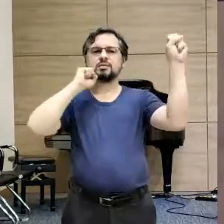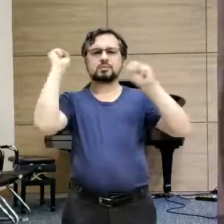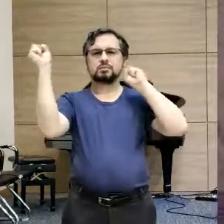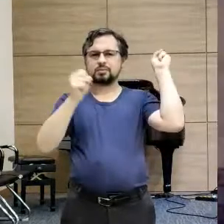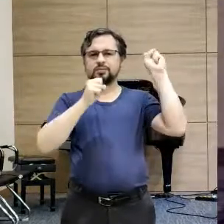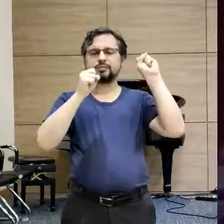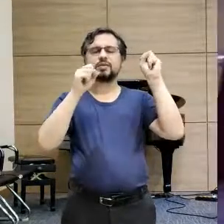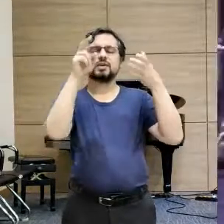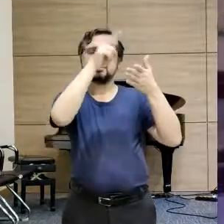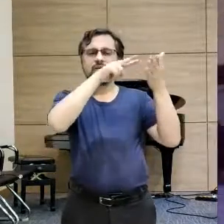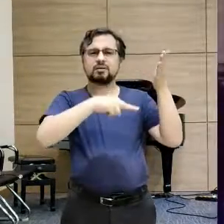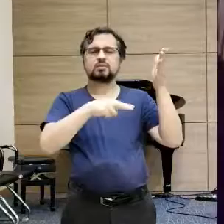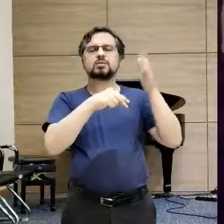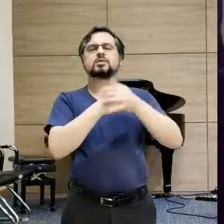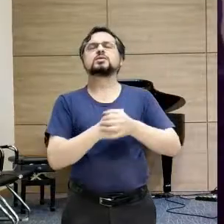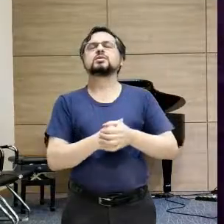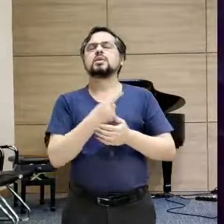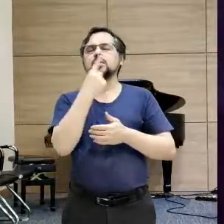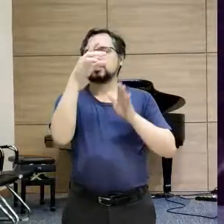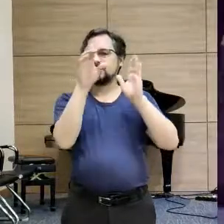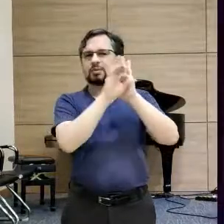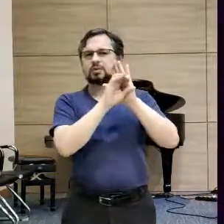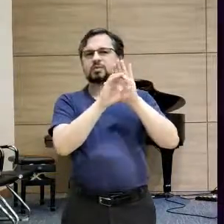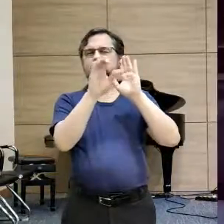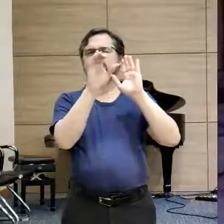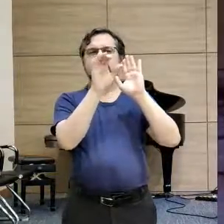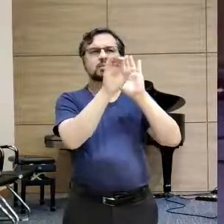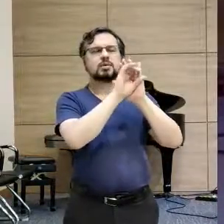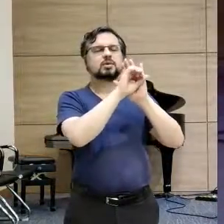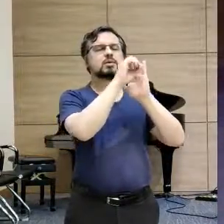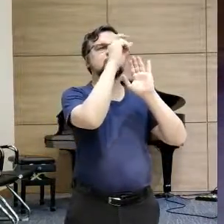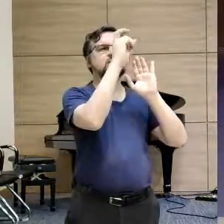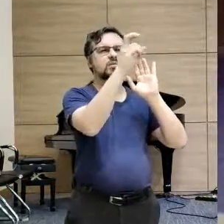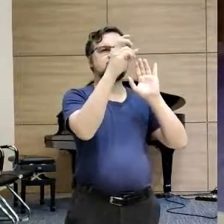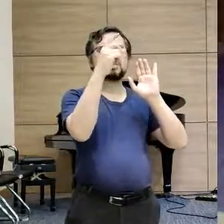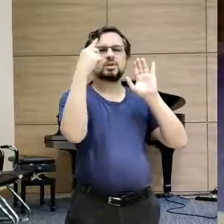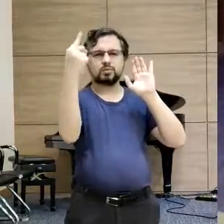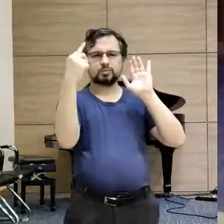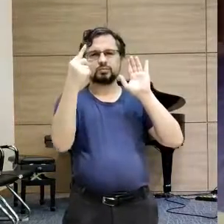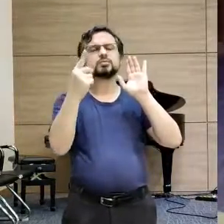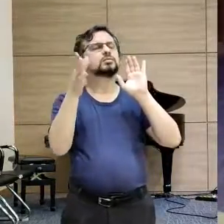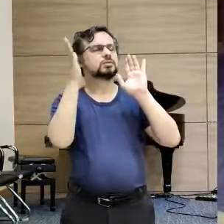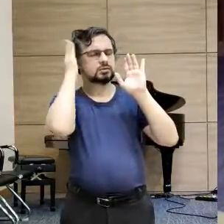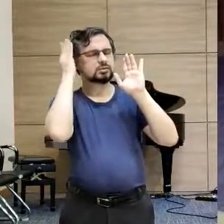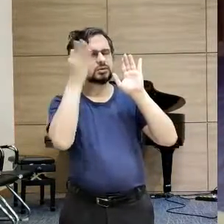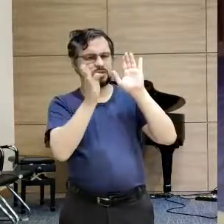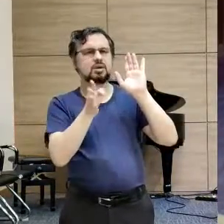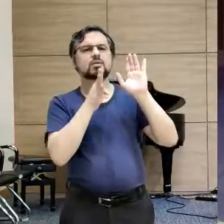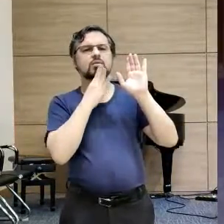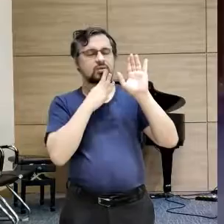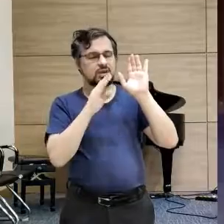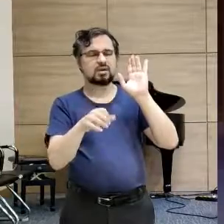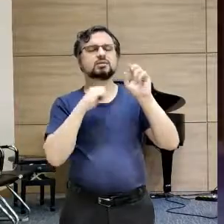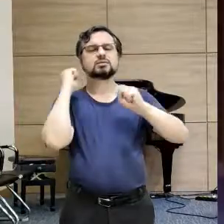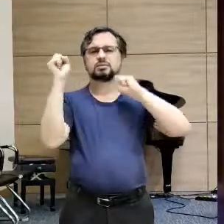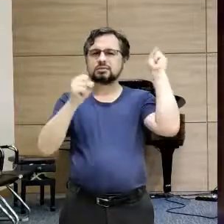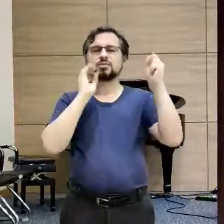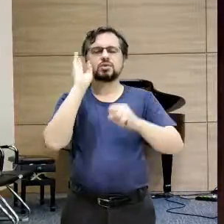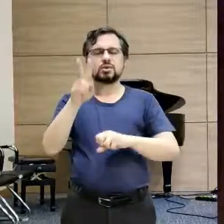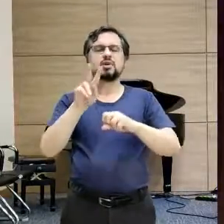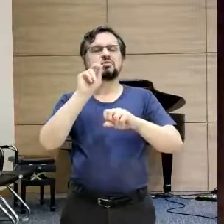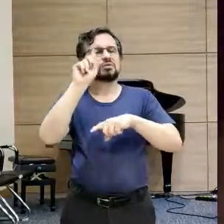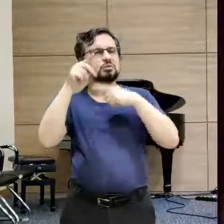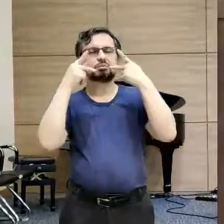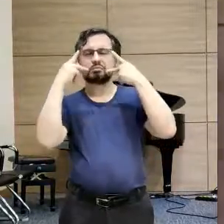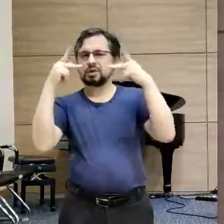dois salmos, nós leremos um salmo, que é o Salmo 51. E eu sei que você já conhece esse salmo, eu sei que você já ouviu, quem